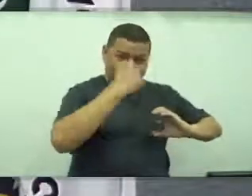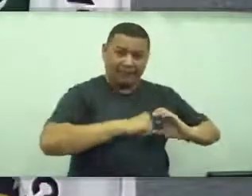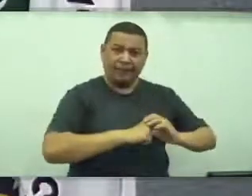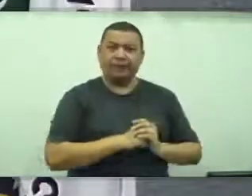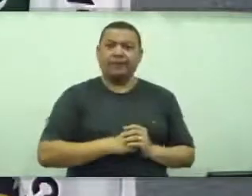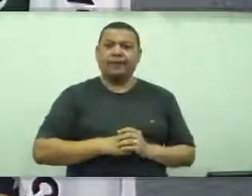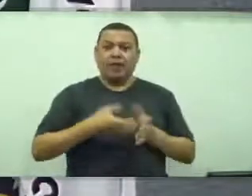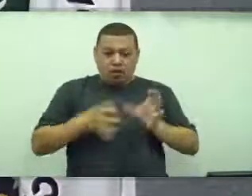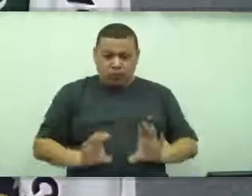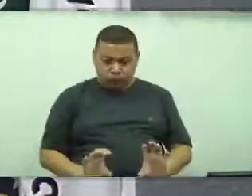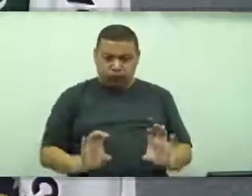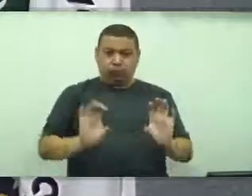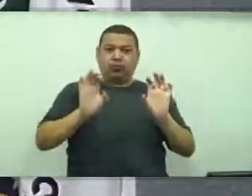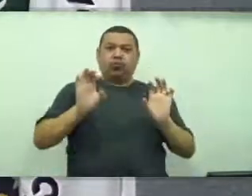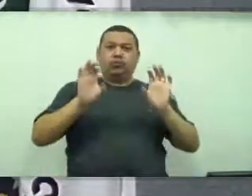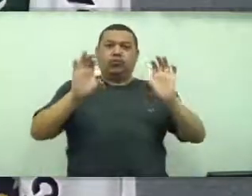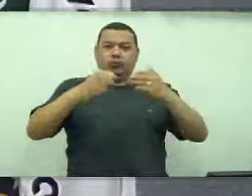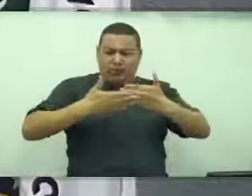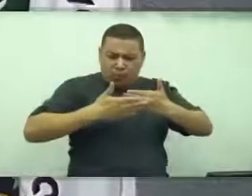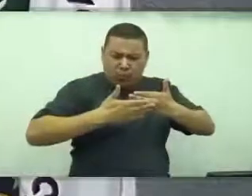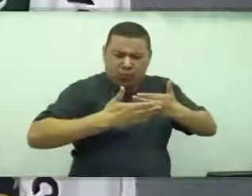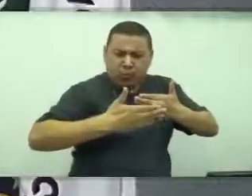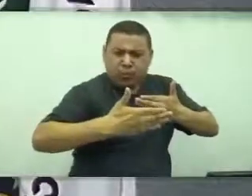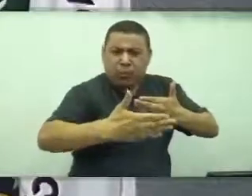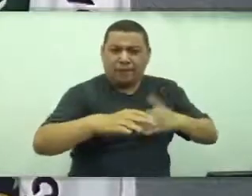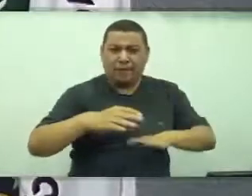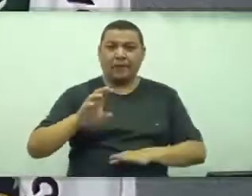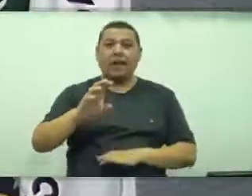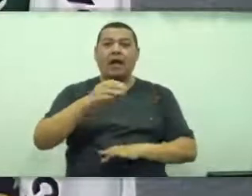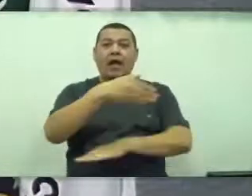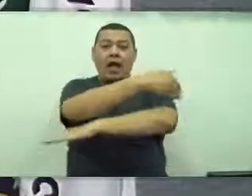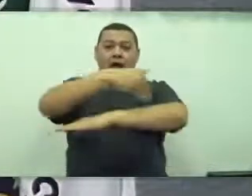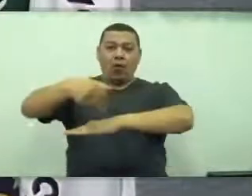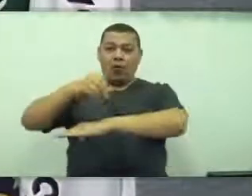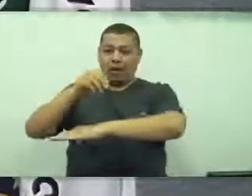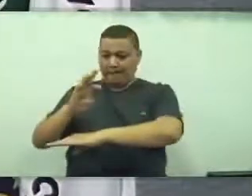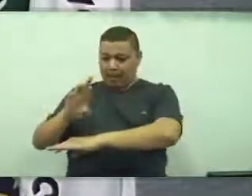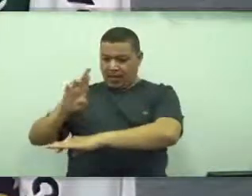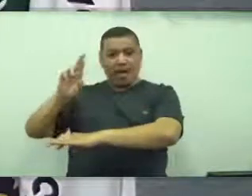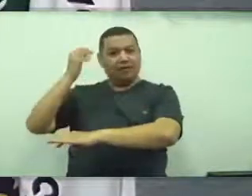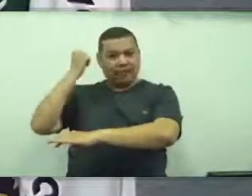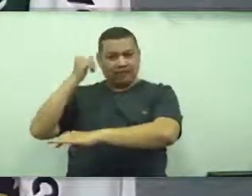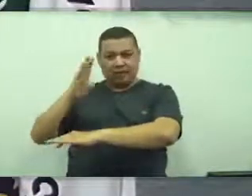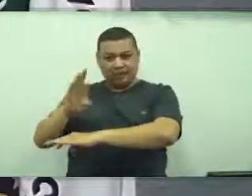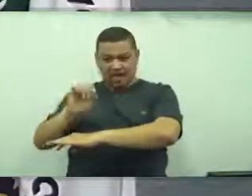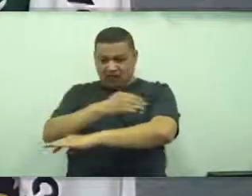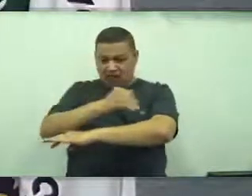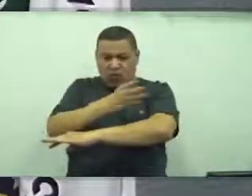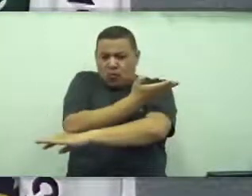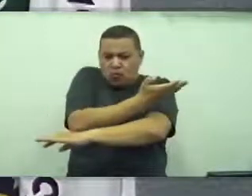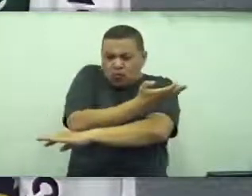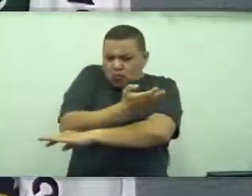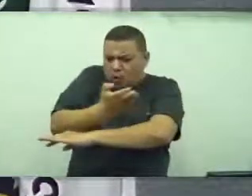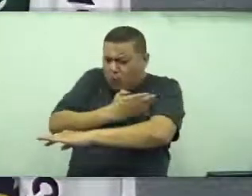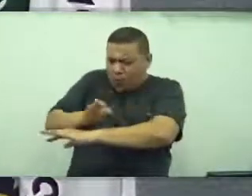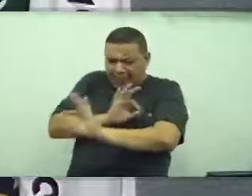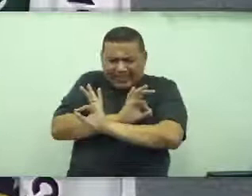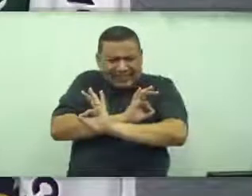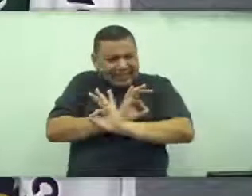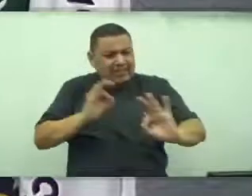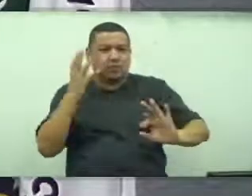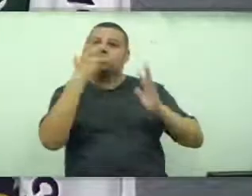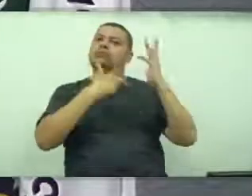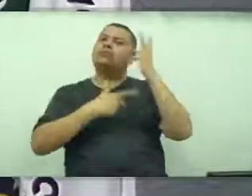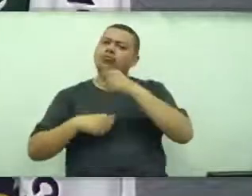limpar toda aquela frente da BR ali, nas margens da BR-364, limpar, deixar aquilo com visual bacaninha, tá?